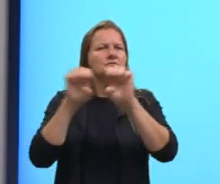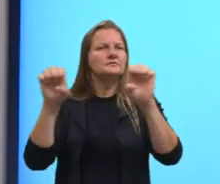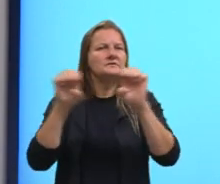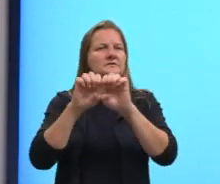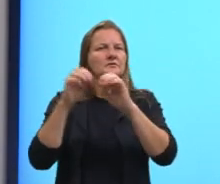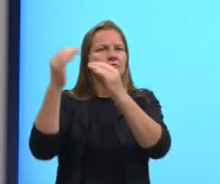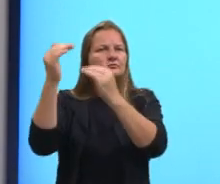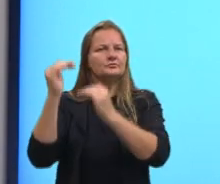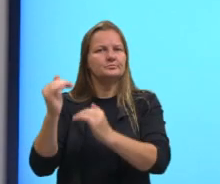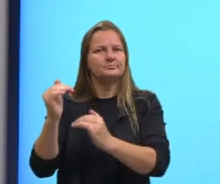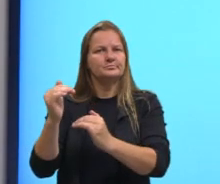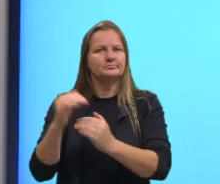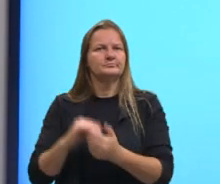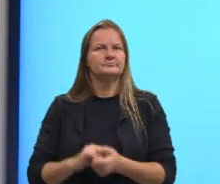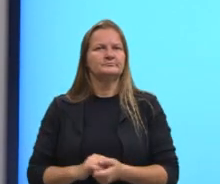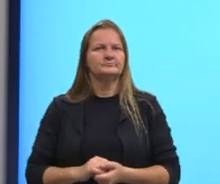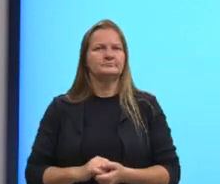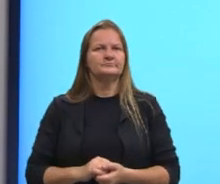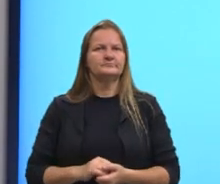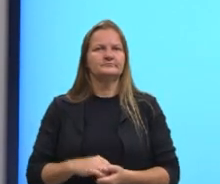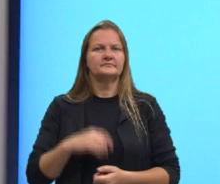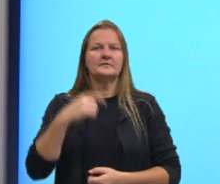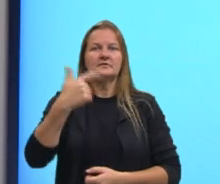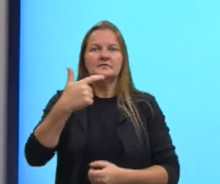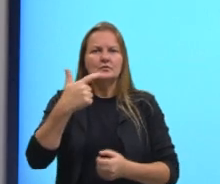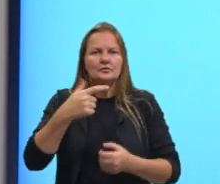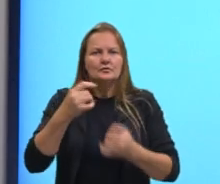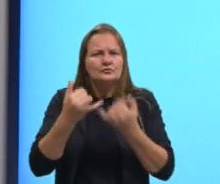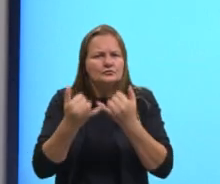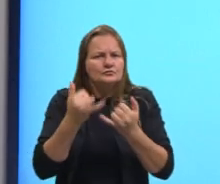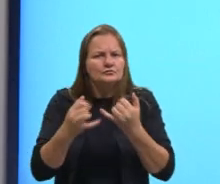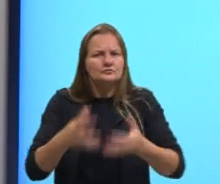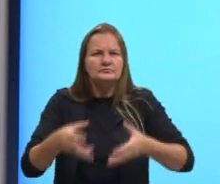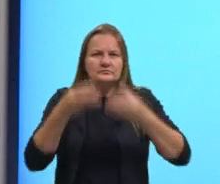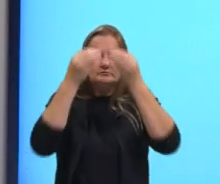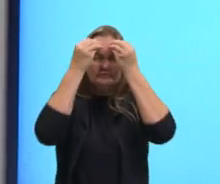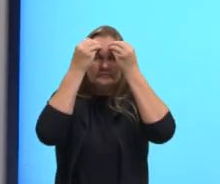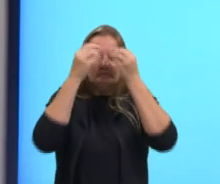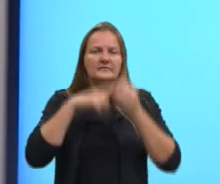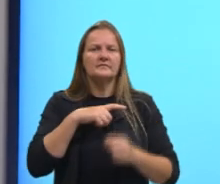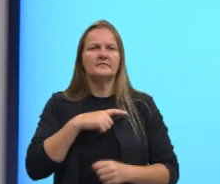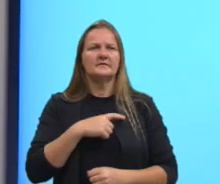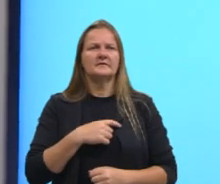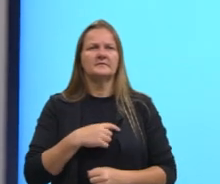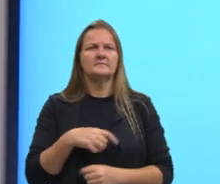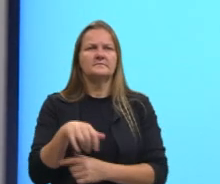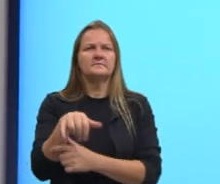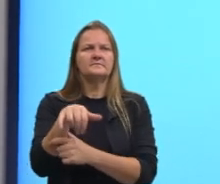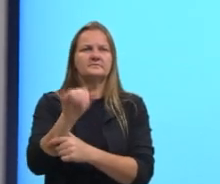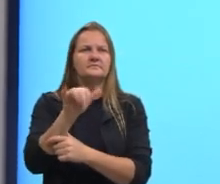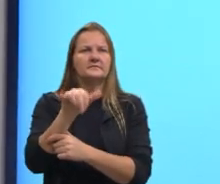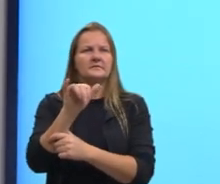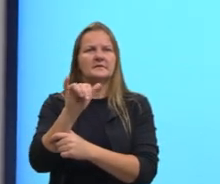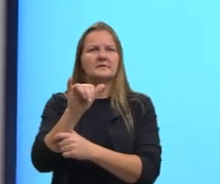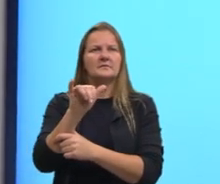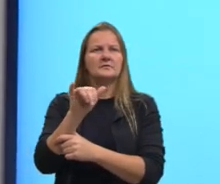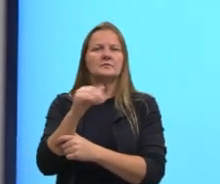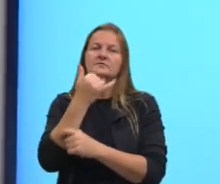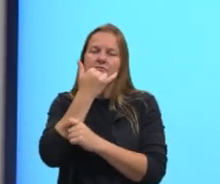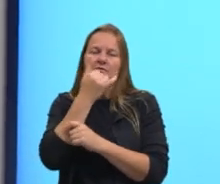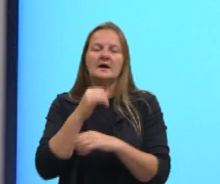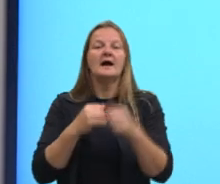Então esse aqui seria um segundo exercício de fixação onde eu tenho os valores de